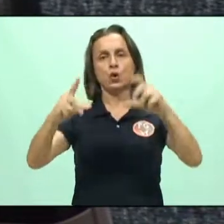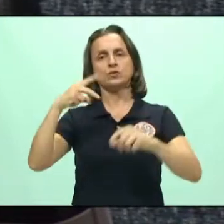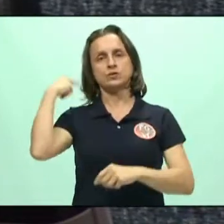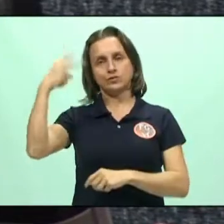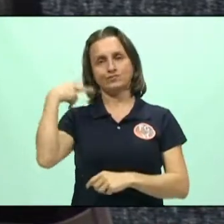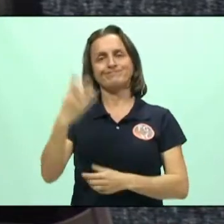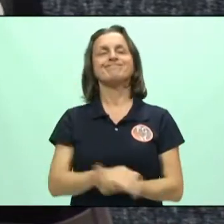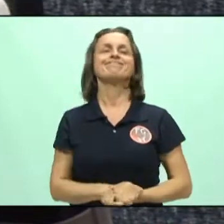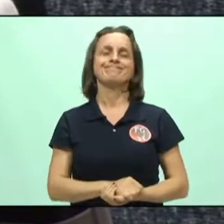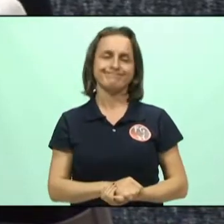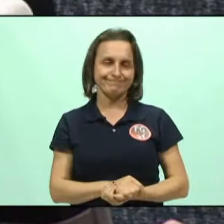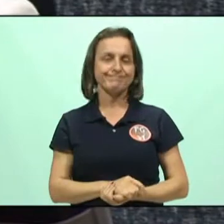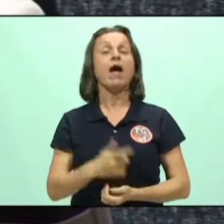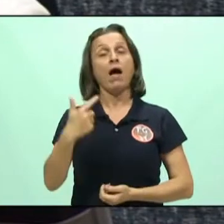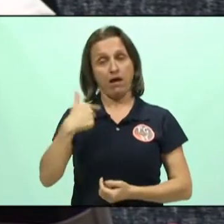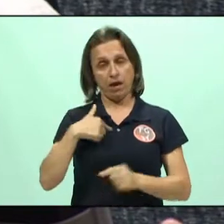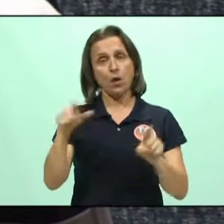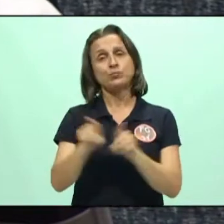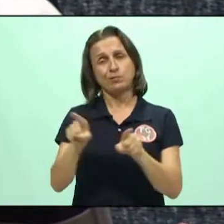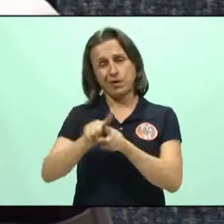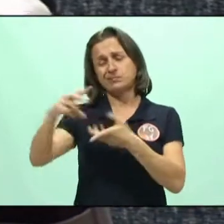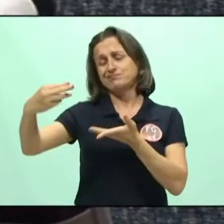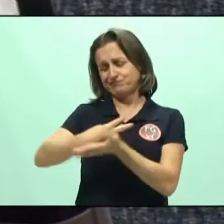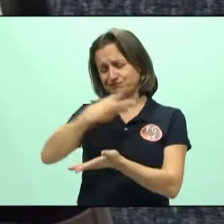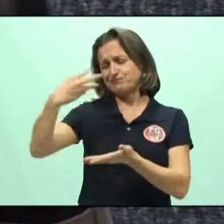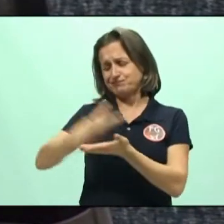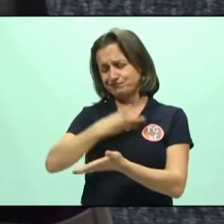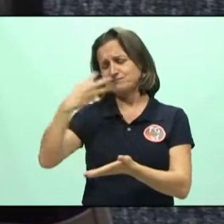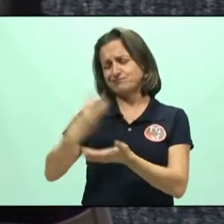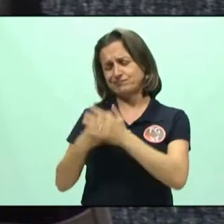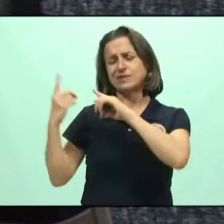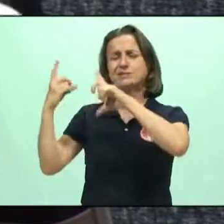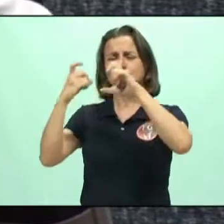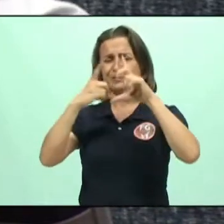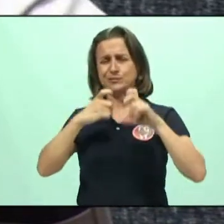Até eu que faz tempo no piso do São Vicente recebi vários